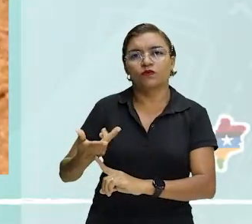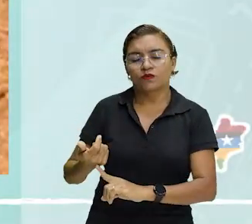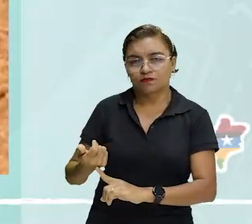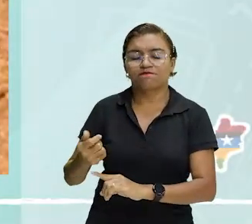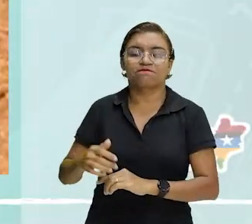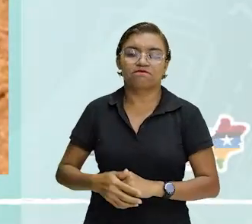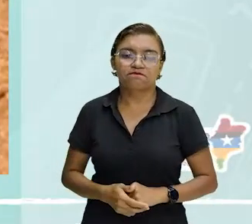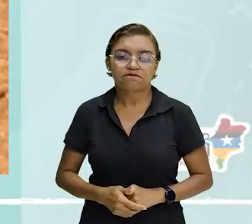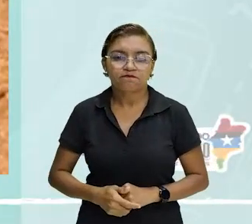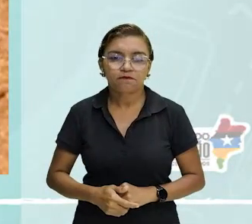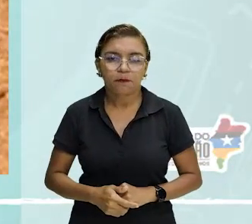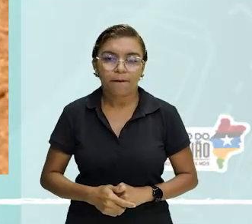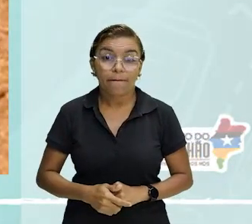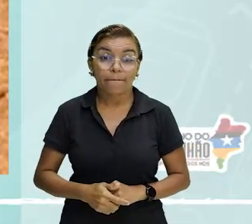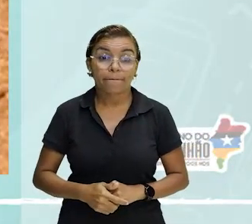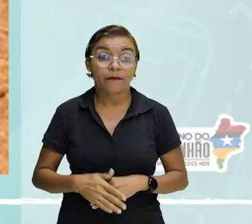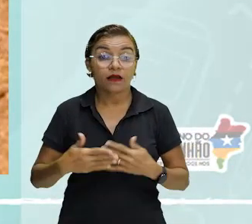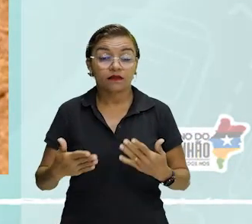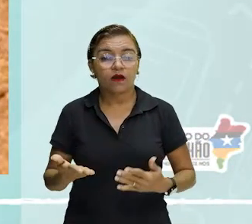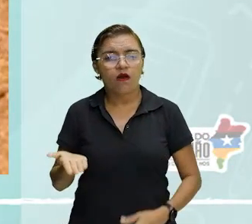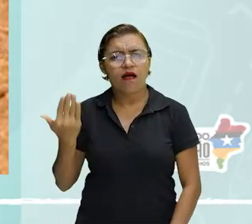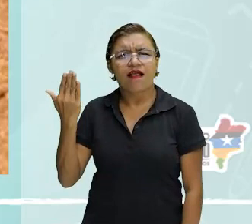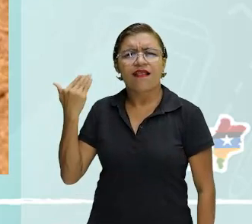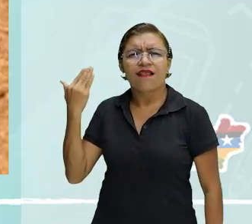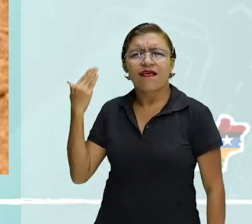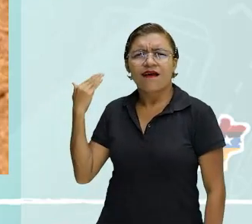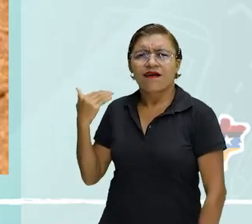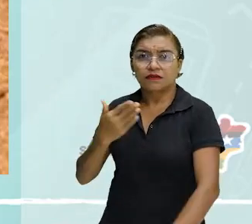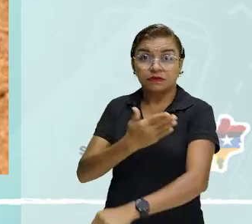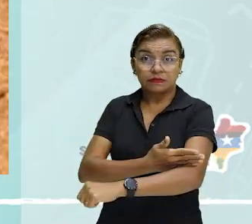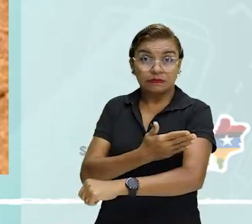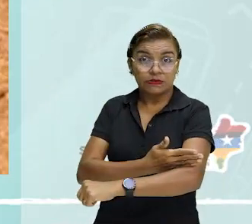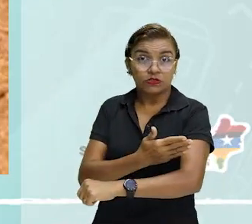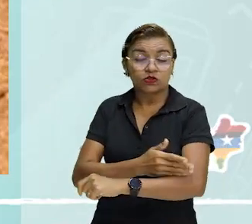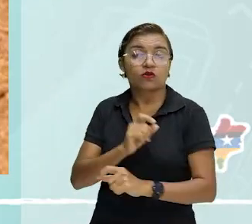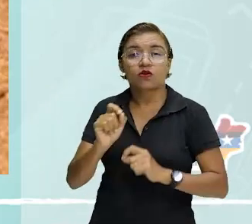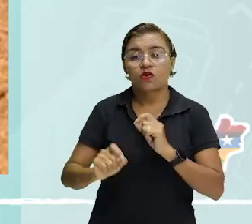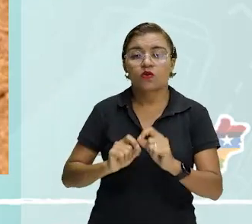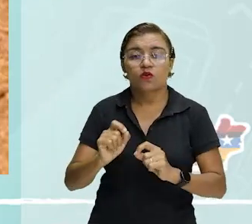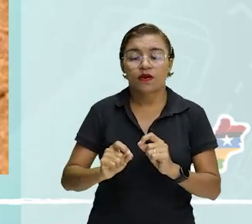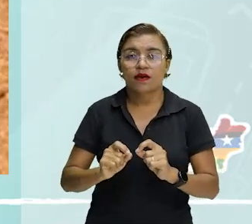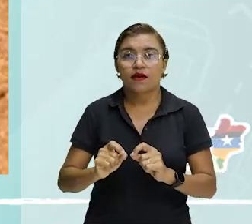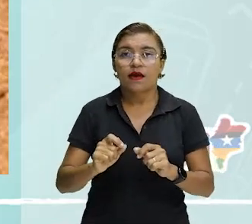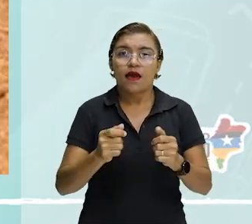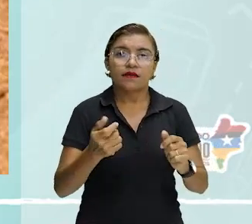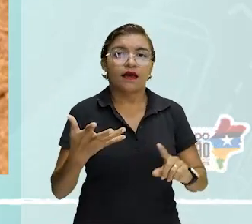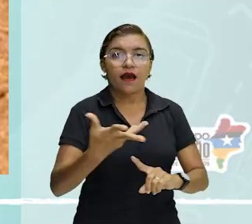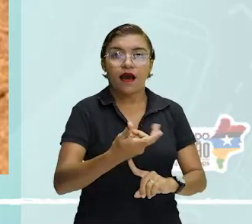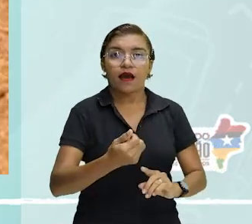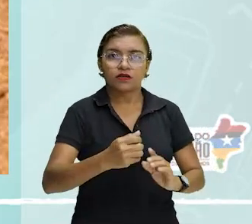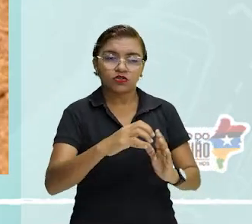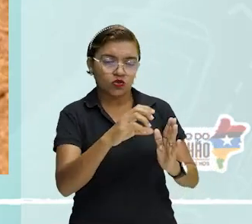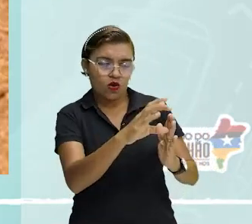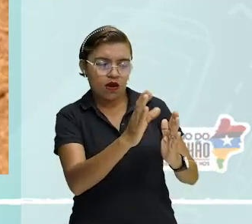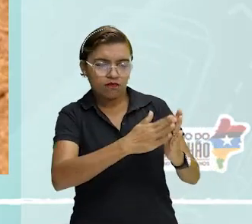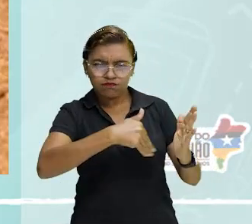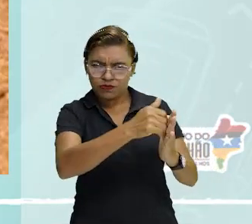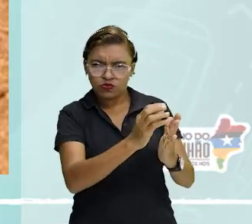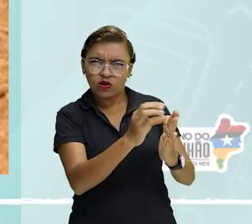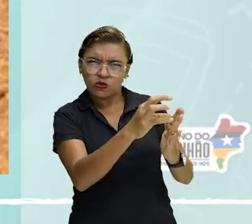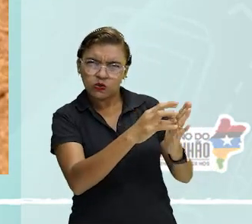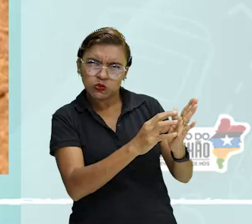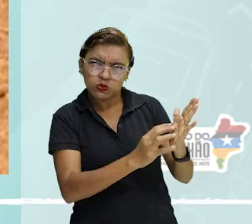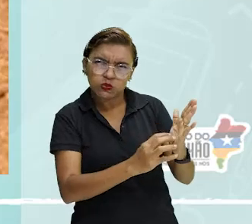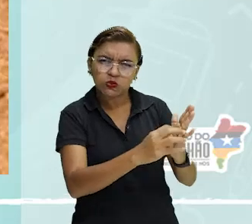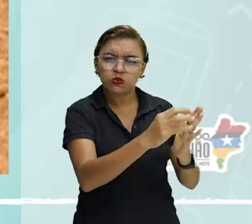Na pré-história, se faziam composições com arte rupestre. Professor, eles tinham noção disso? Não. Mas na hora que você vai começar a observar o todo, a gente descobre